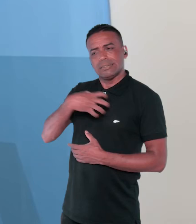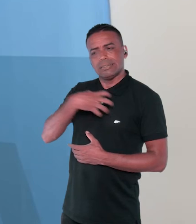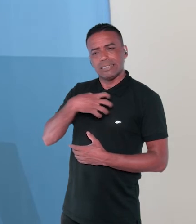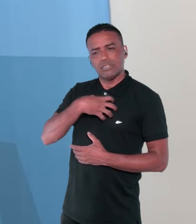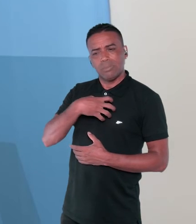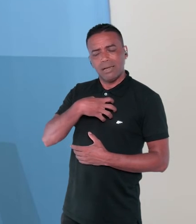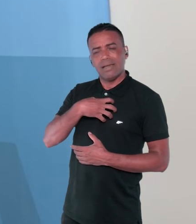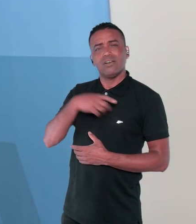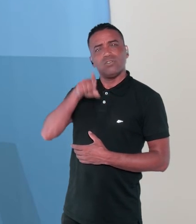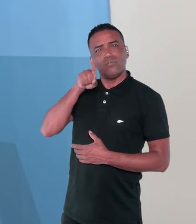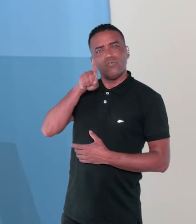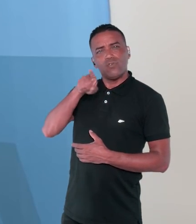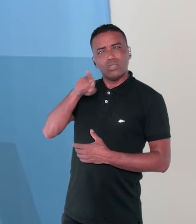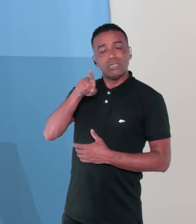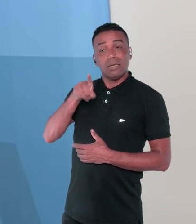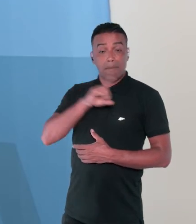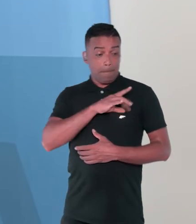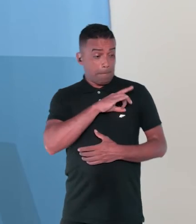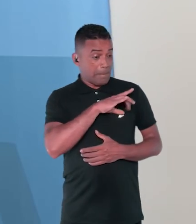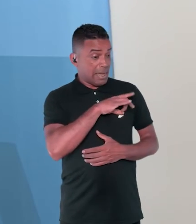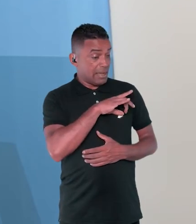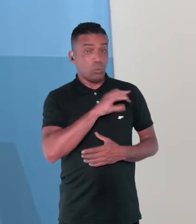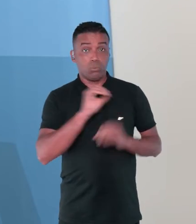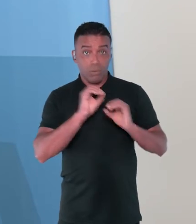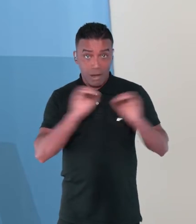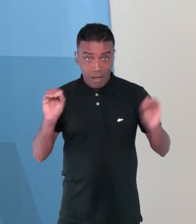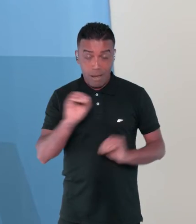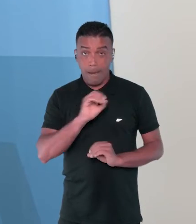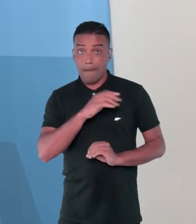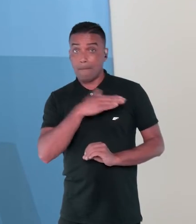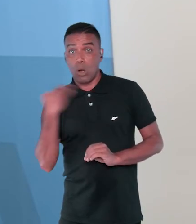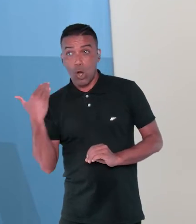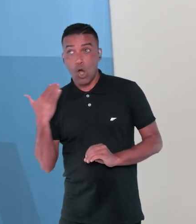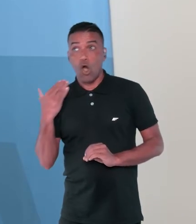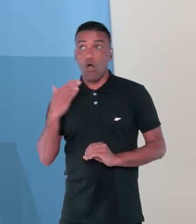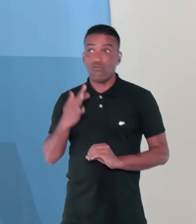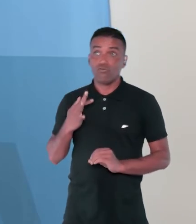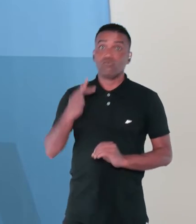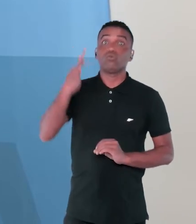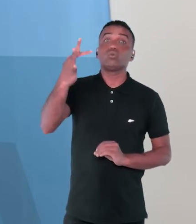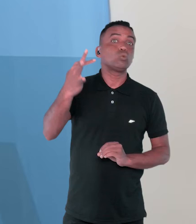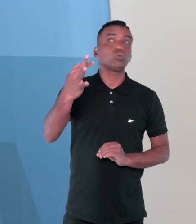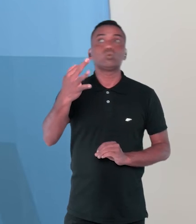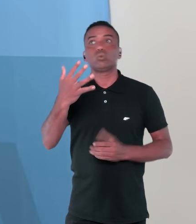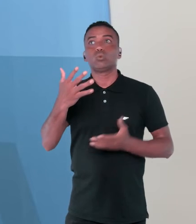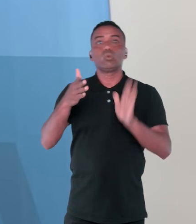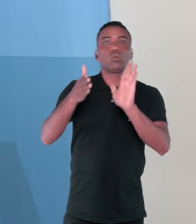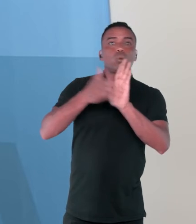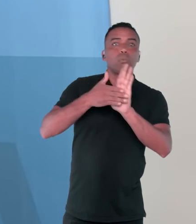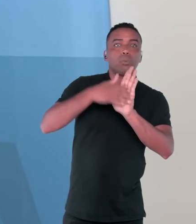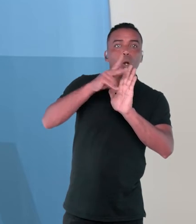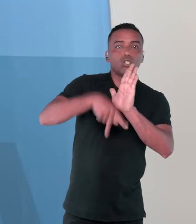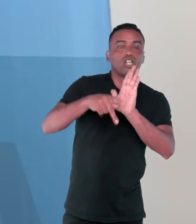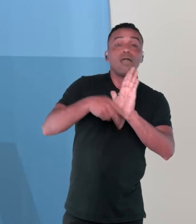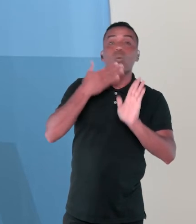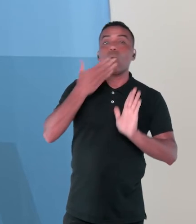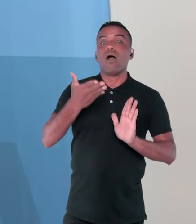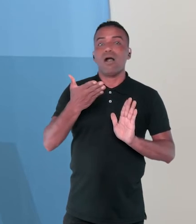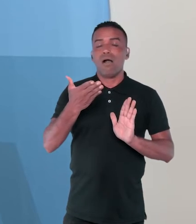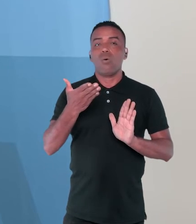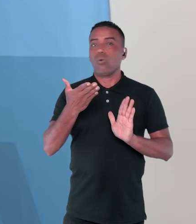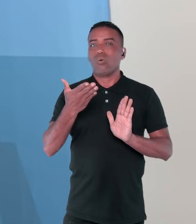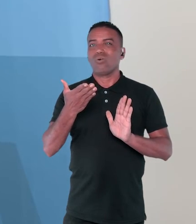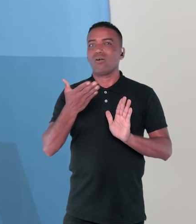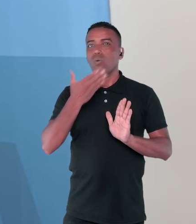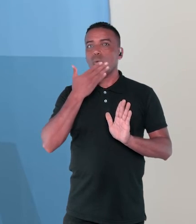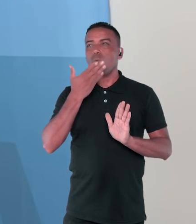desse Eduardo aí, sem medo da morte, previsão para o futuro, quais seus planos? Eu tive Qual